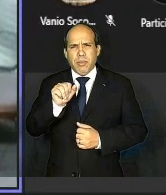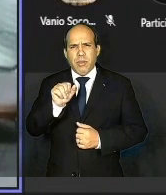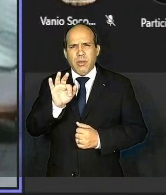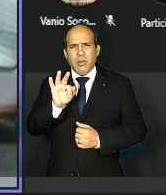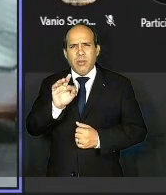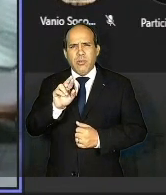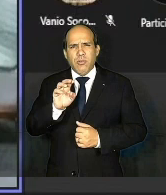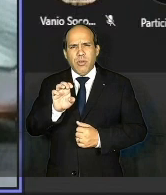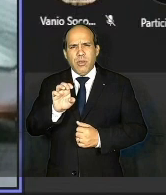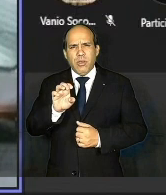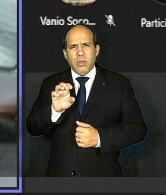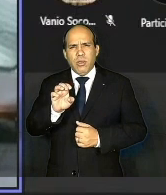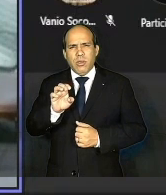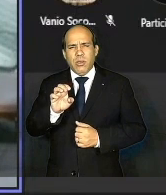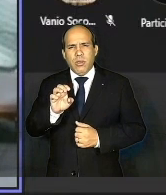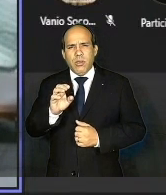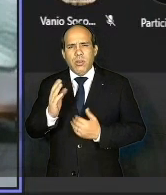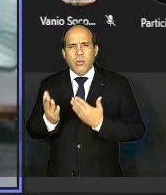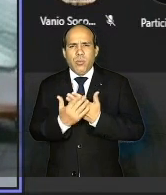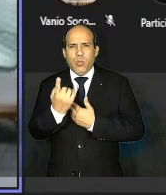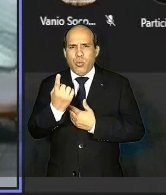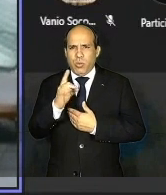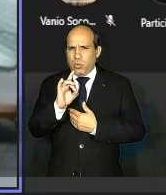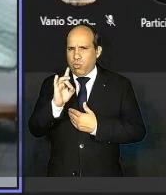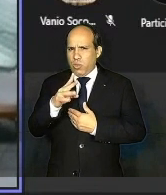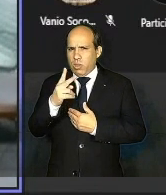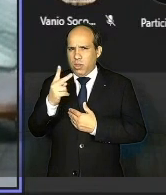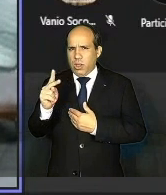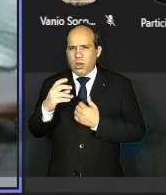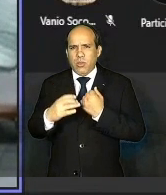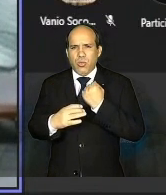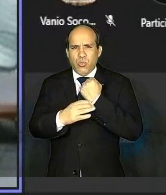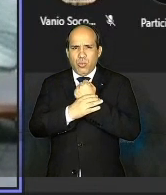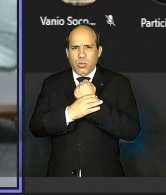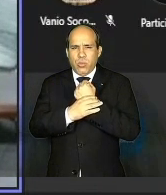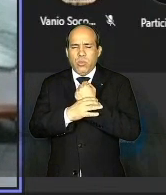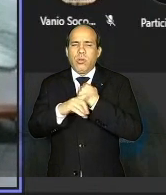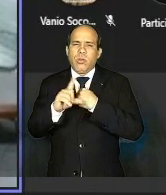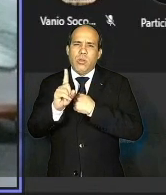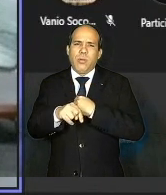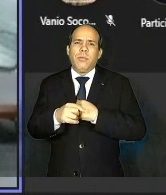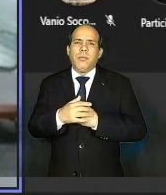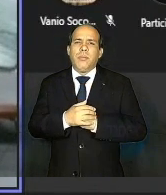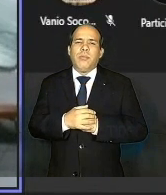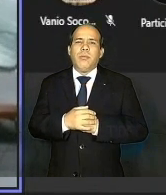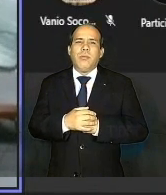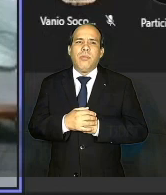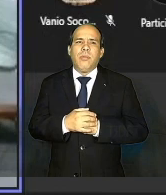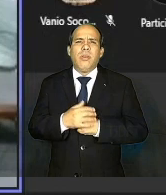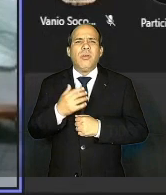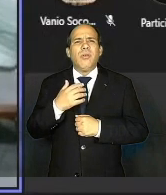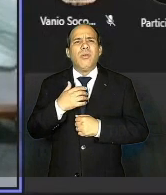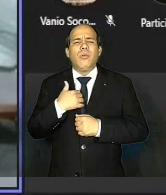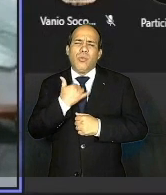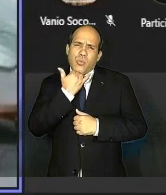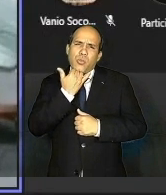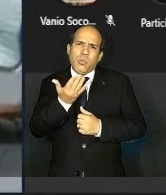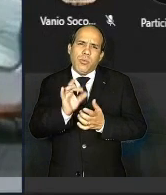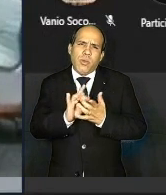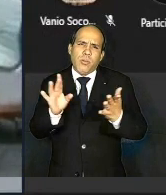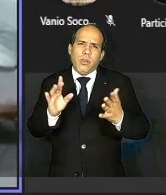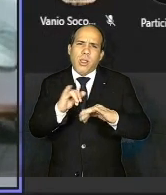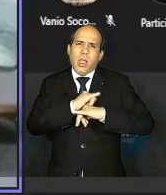Só a MAFRE, né, presidente? Que é apelada. A sustentação oral seria exclusivamente para a seguradora? Pela